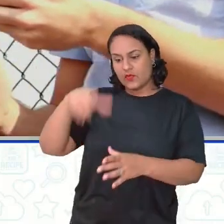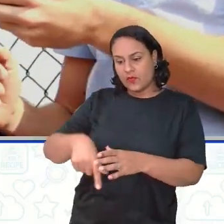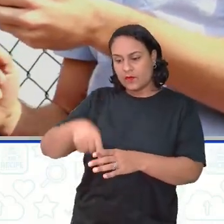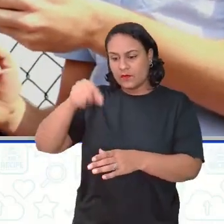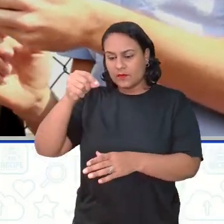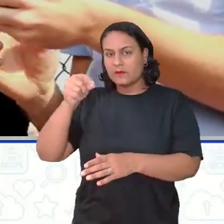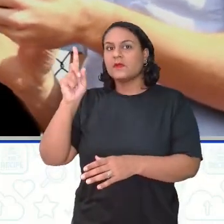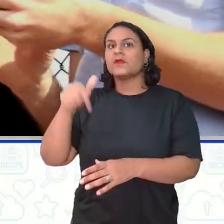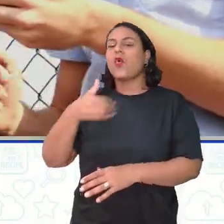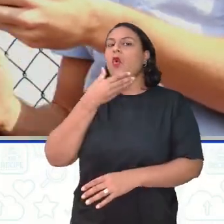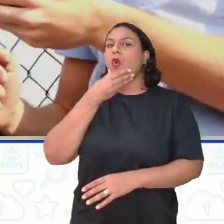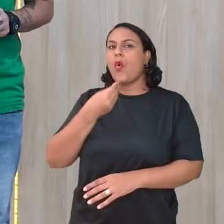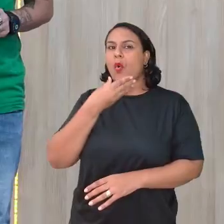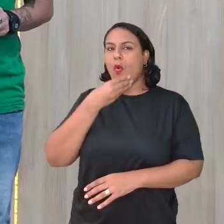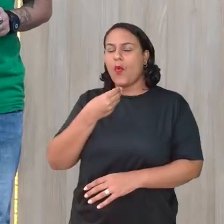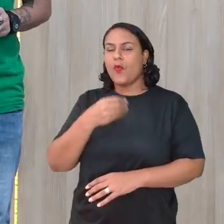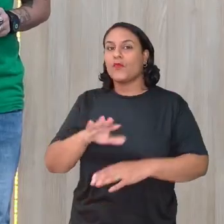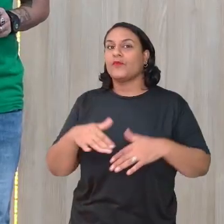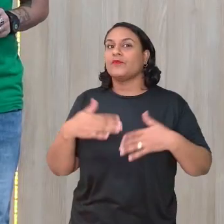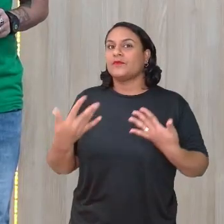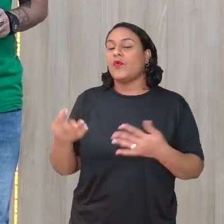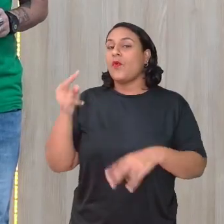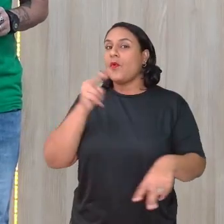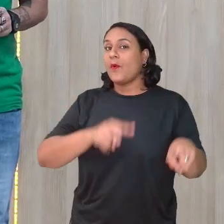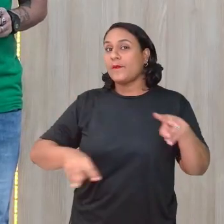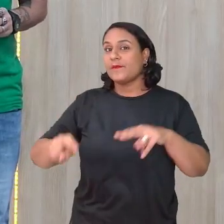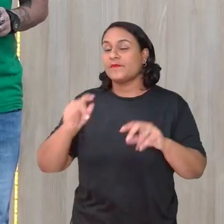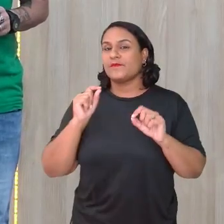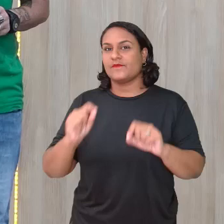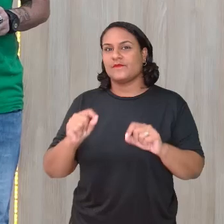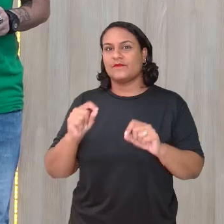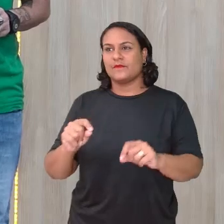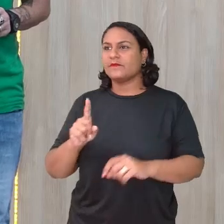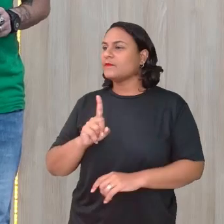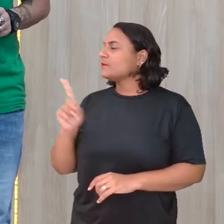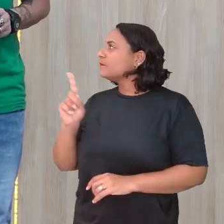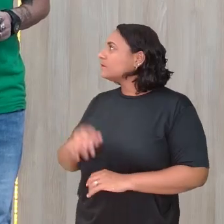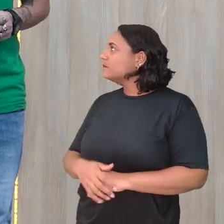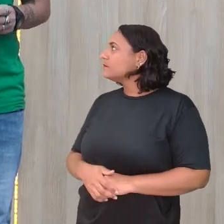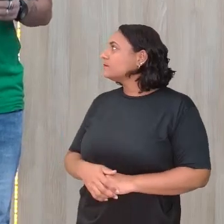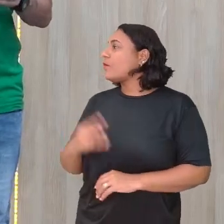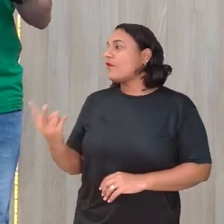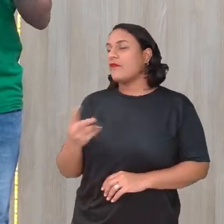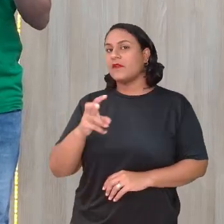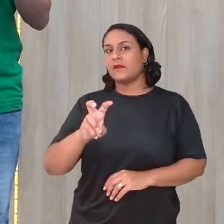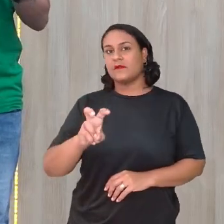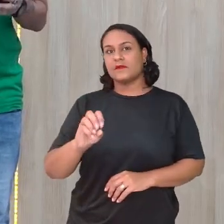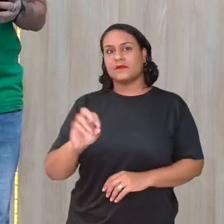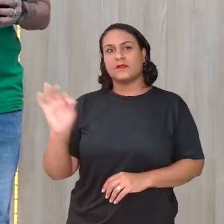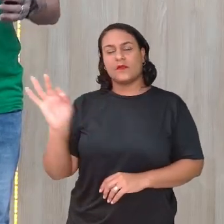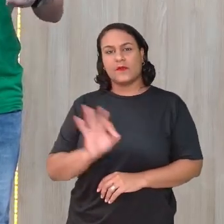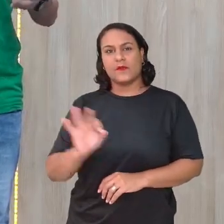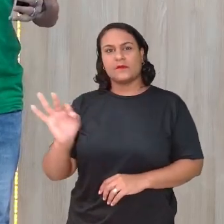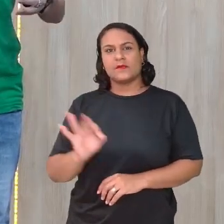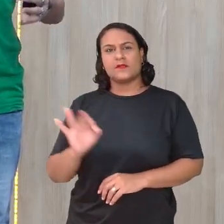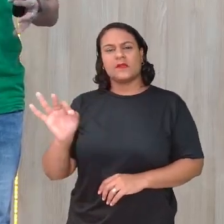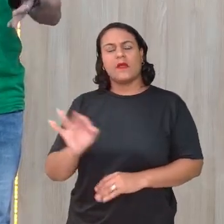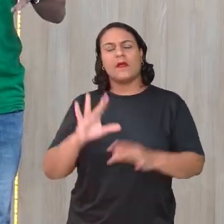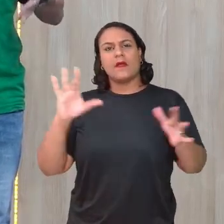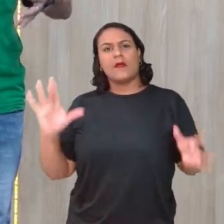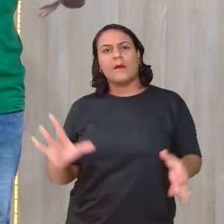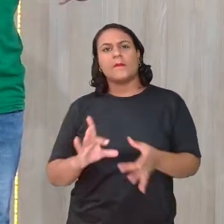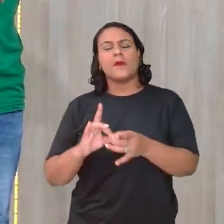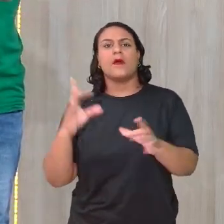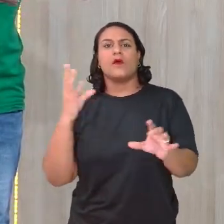sejam homens? Então, observa que aquele valor ali de 50%, ele está ligado justamente